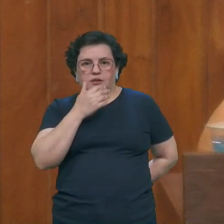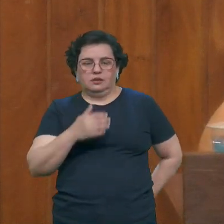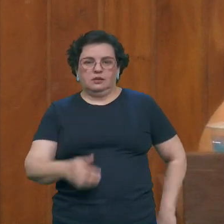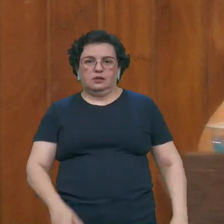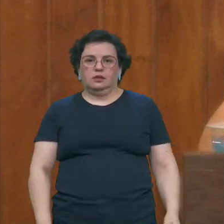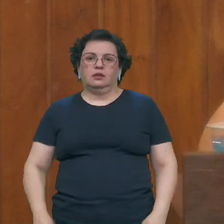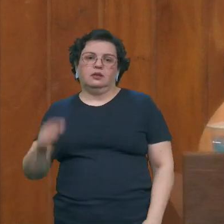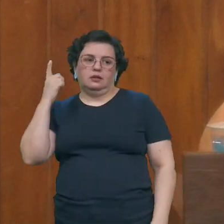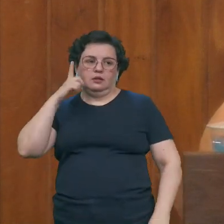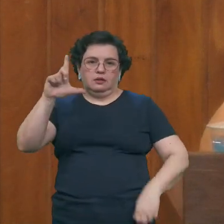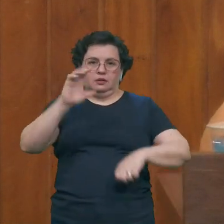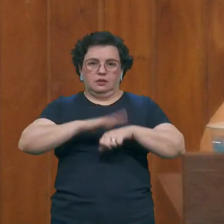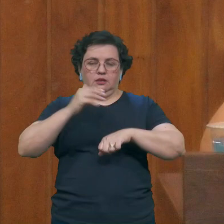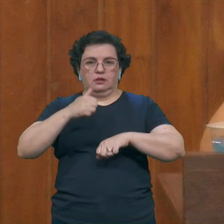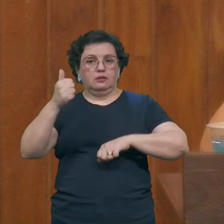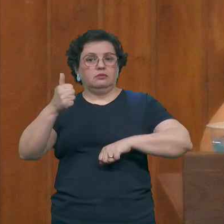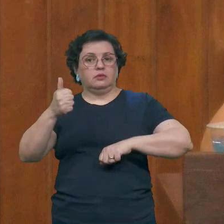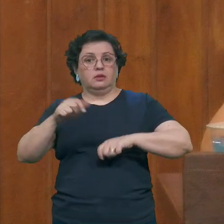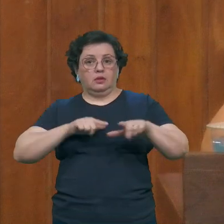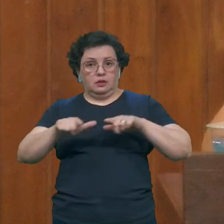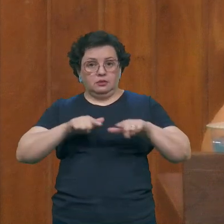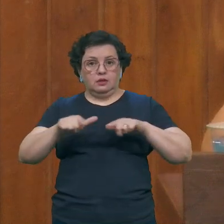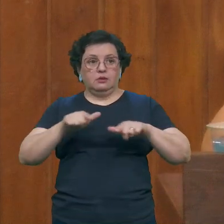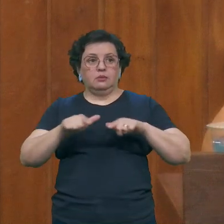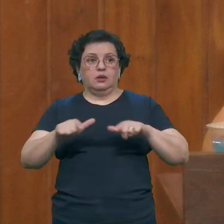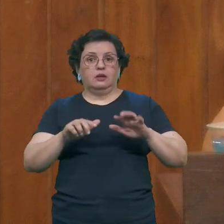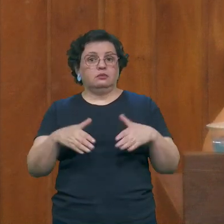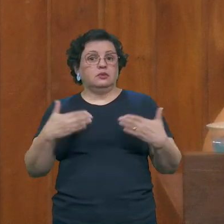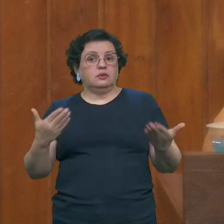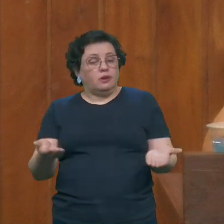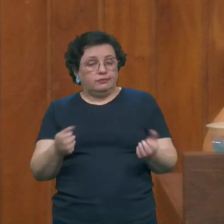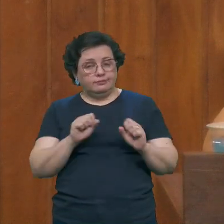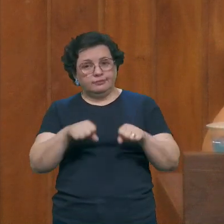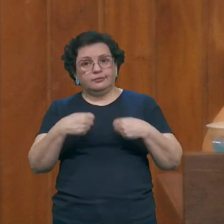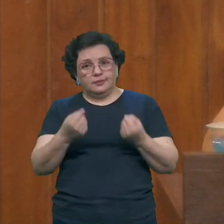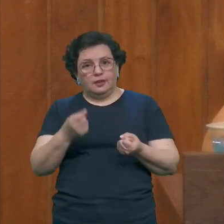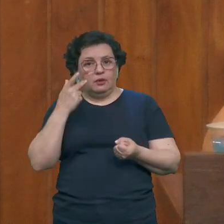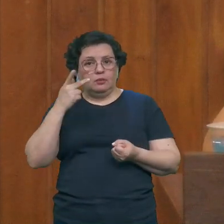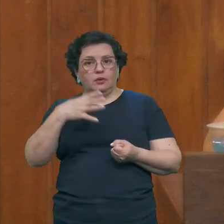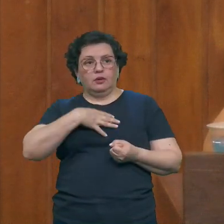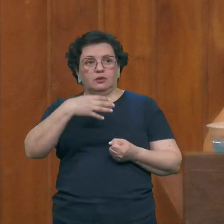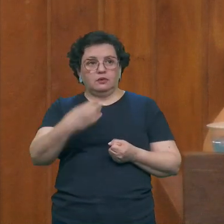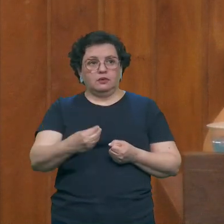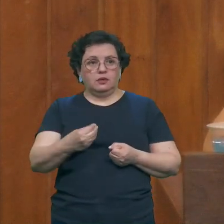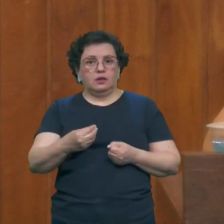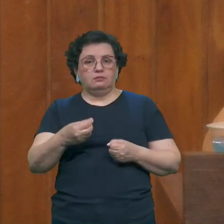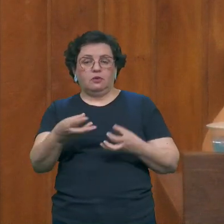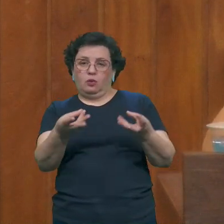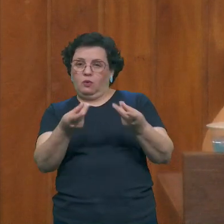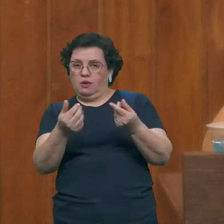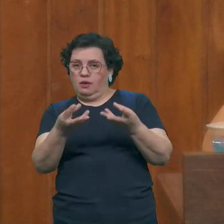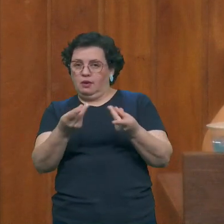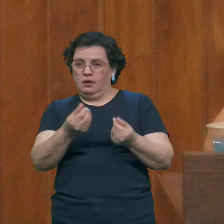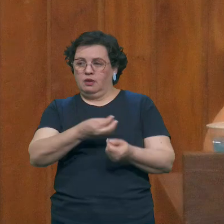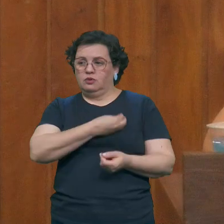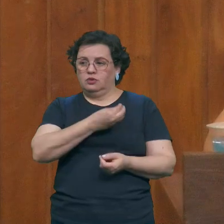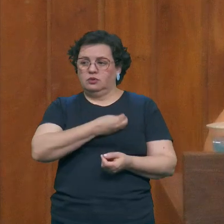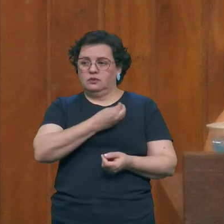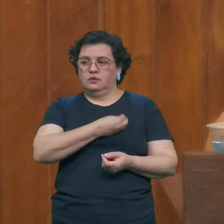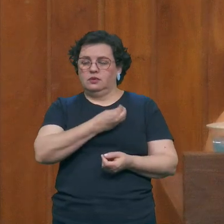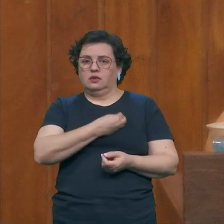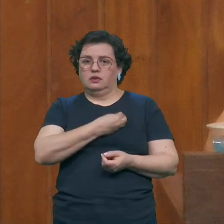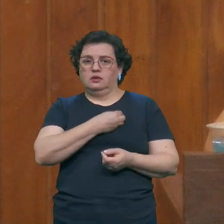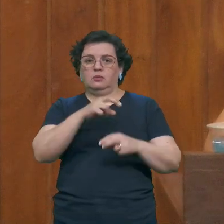Conseguiu o melhor emprego e, assim, proporcionou aos seus filhos uma qualidade de vida. Por isso